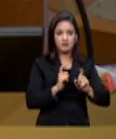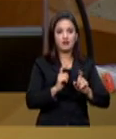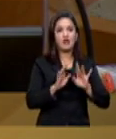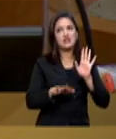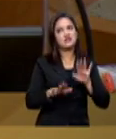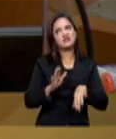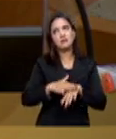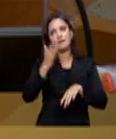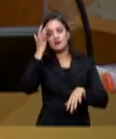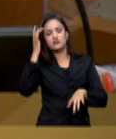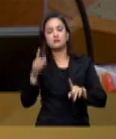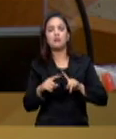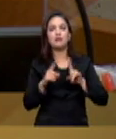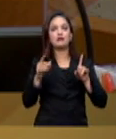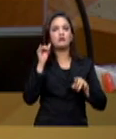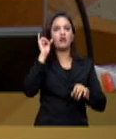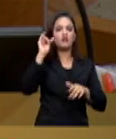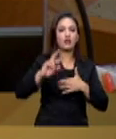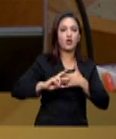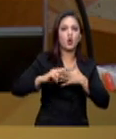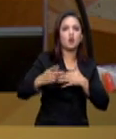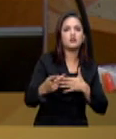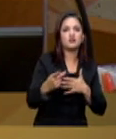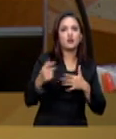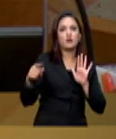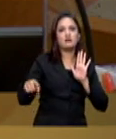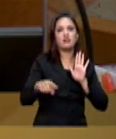não resulte em abuso.